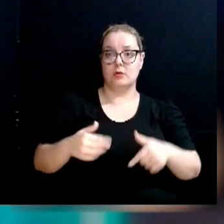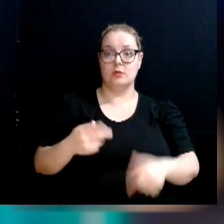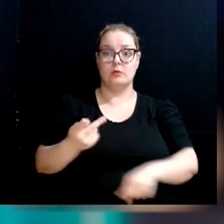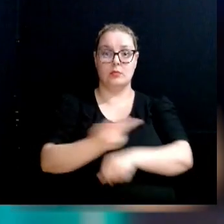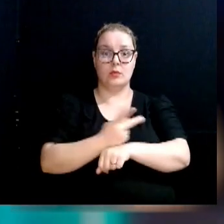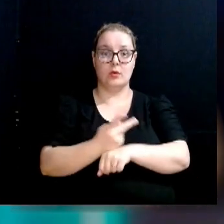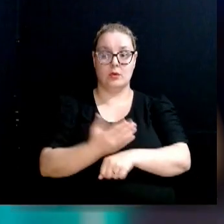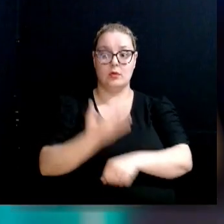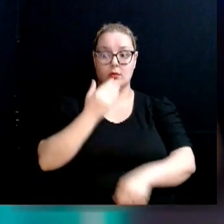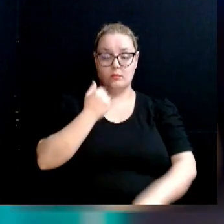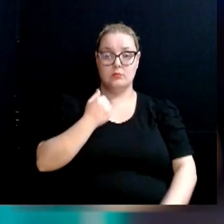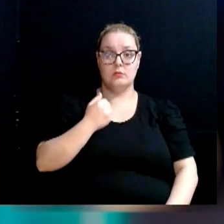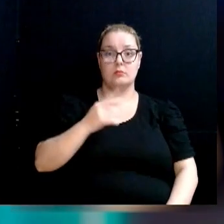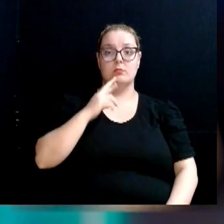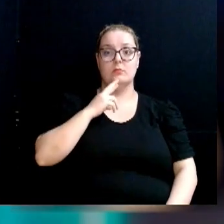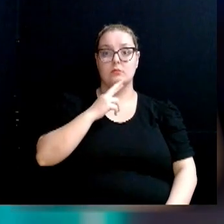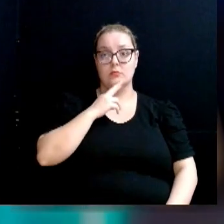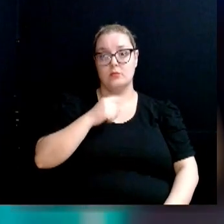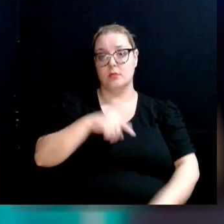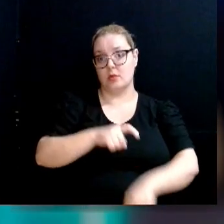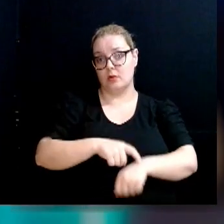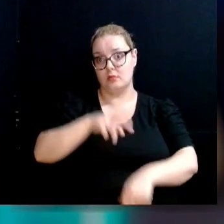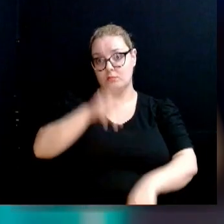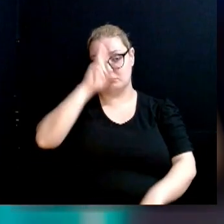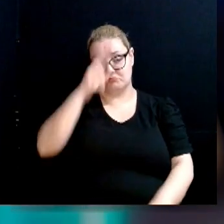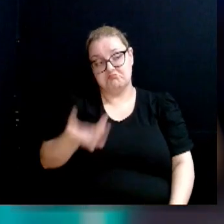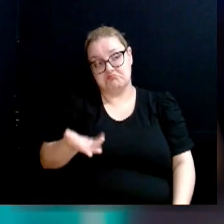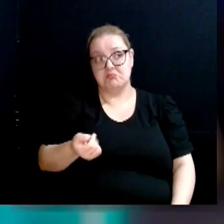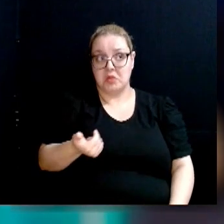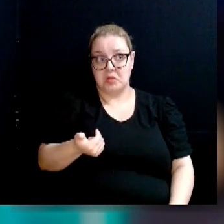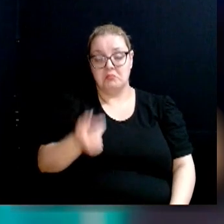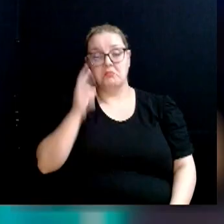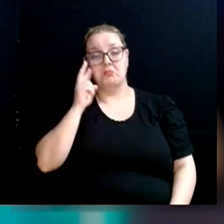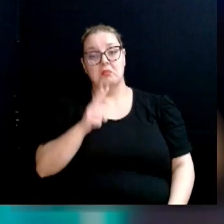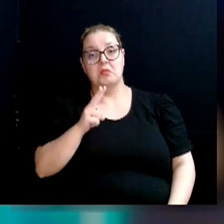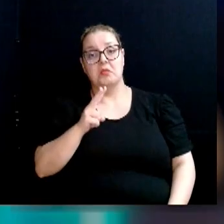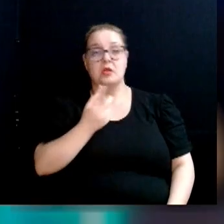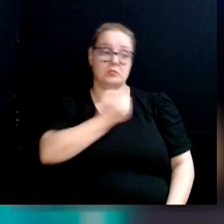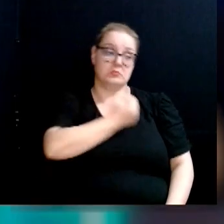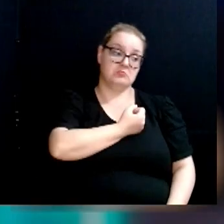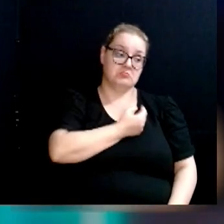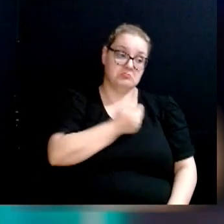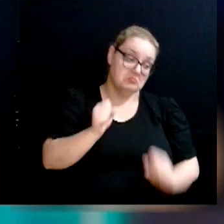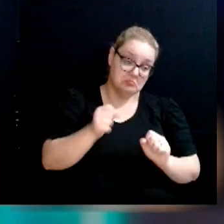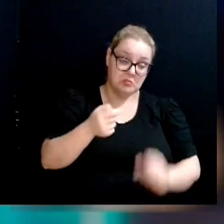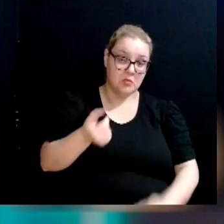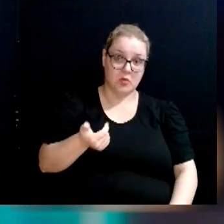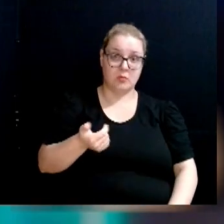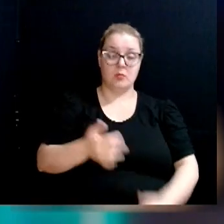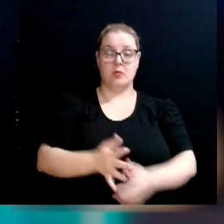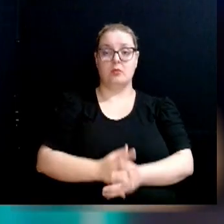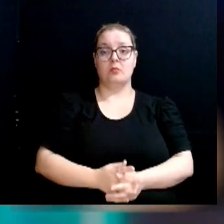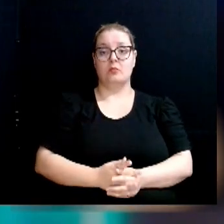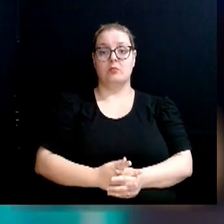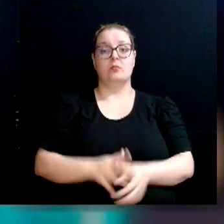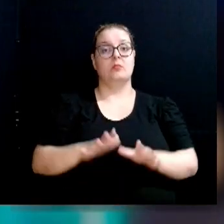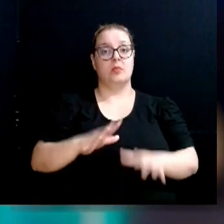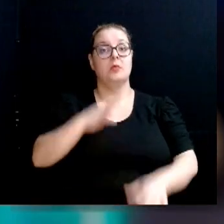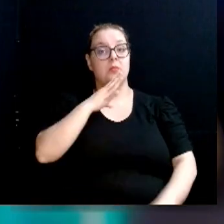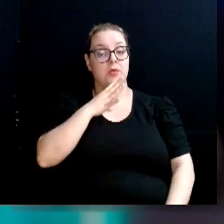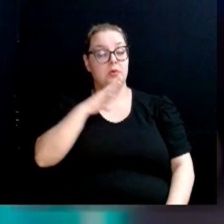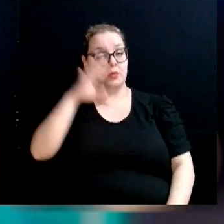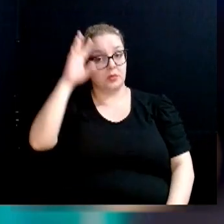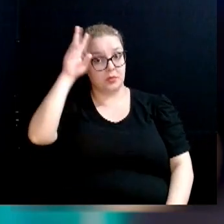Era pouco? Talvez para quem olha apenas números. Mas para quem conhece a história, aquilo